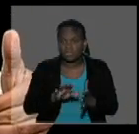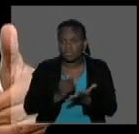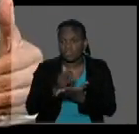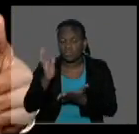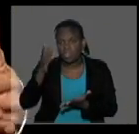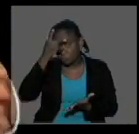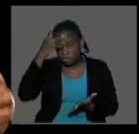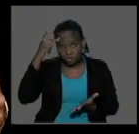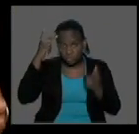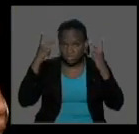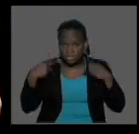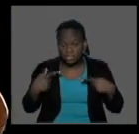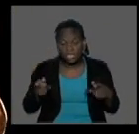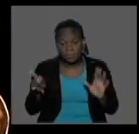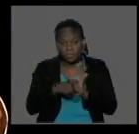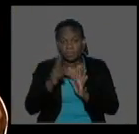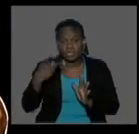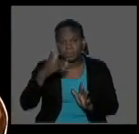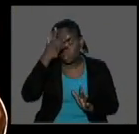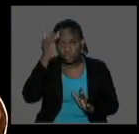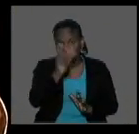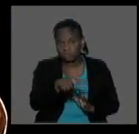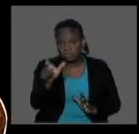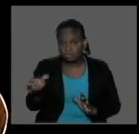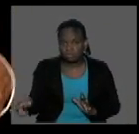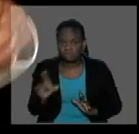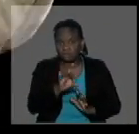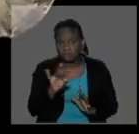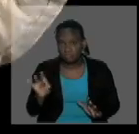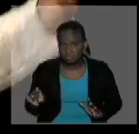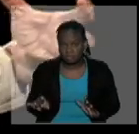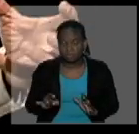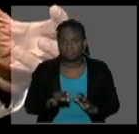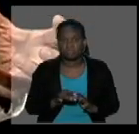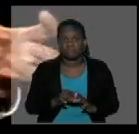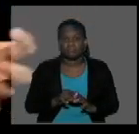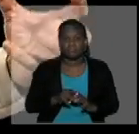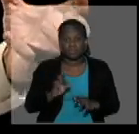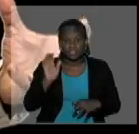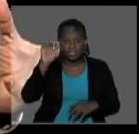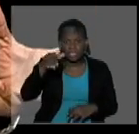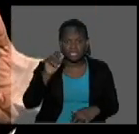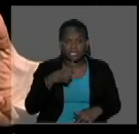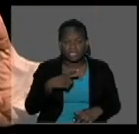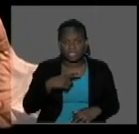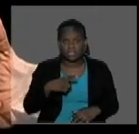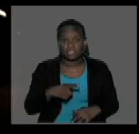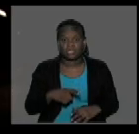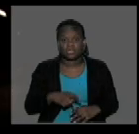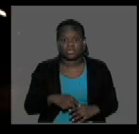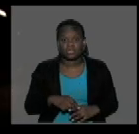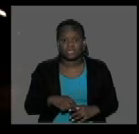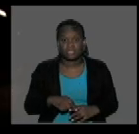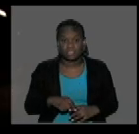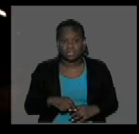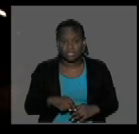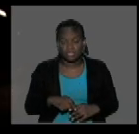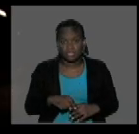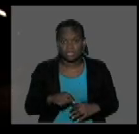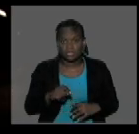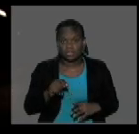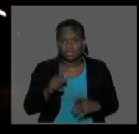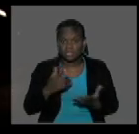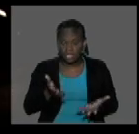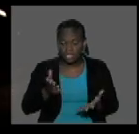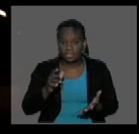ser humano, ela é constitutivo do ser. Você é constituído com essa